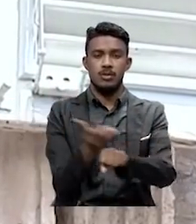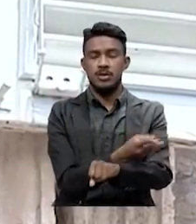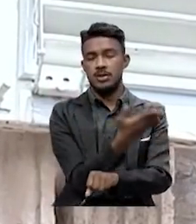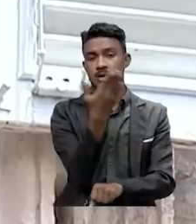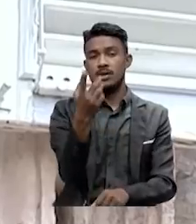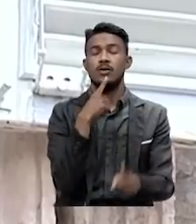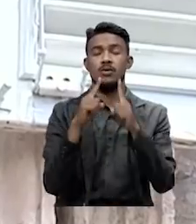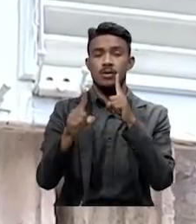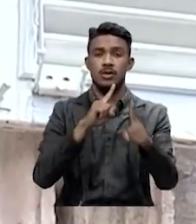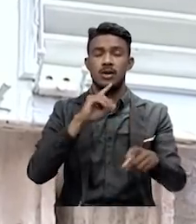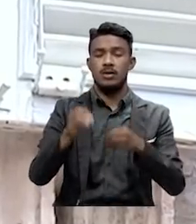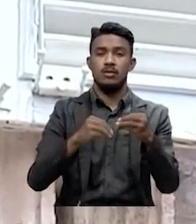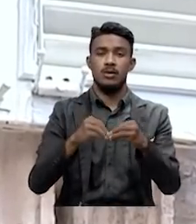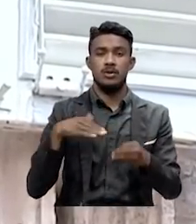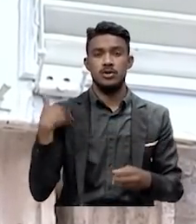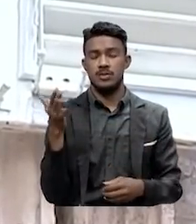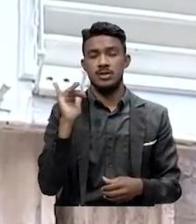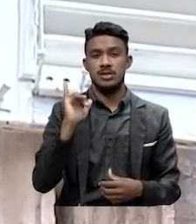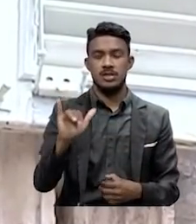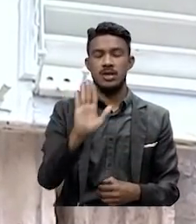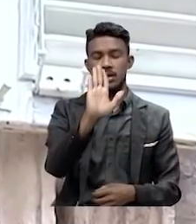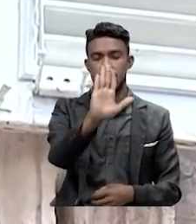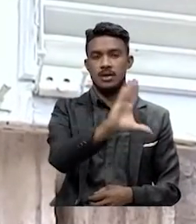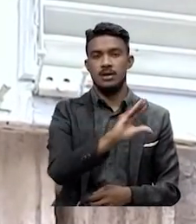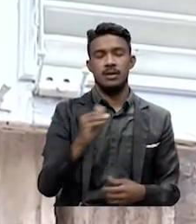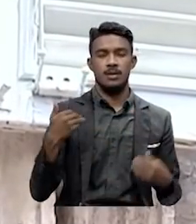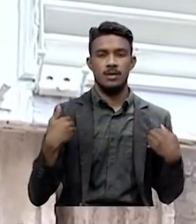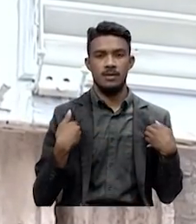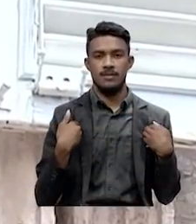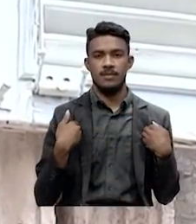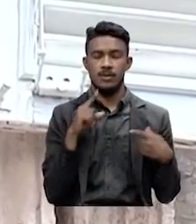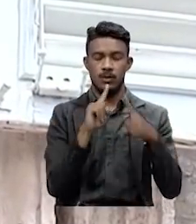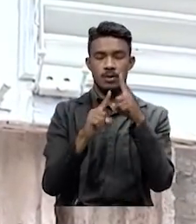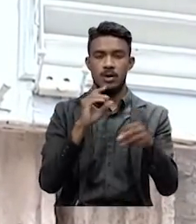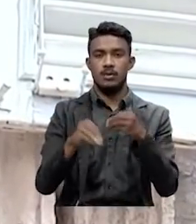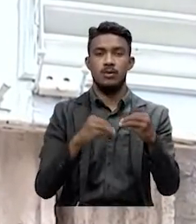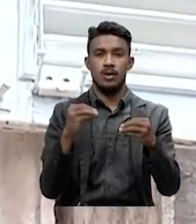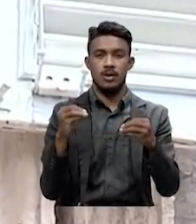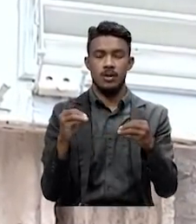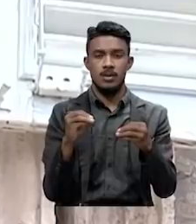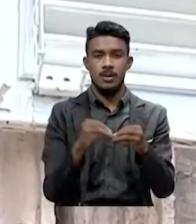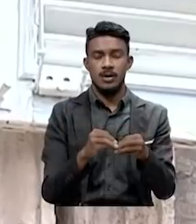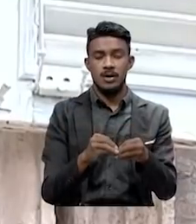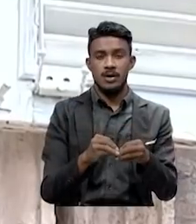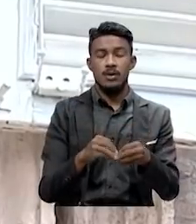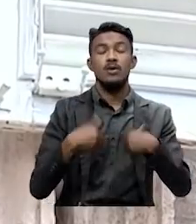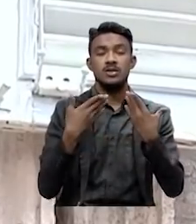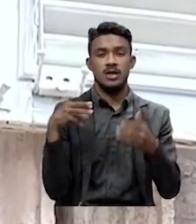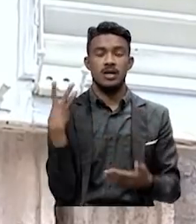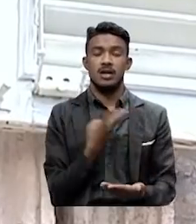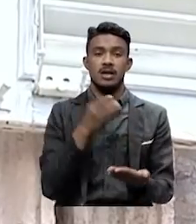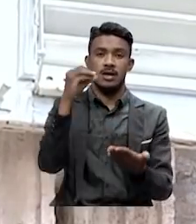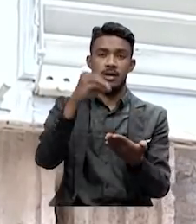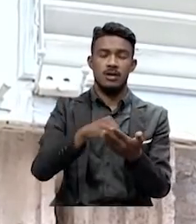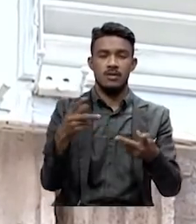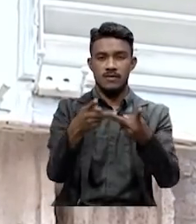ba fuensa sirania sino lo fuensa sirania enia kualia kona ba laudato si o ensai tatau